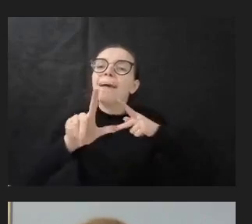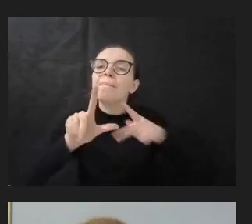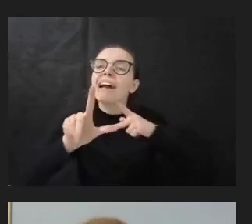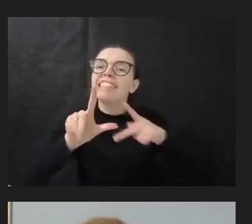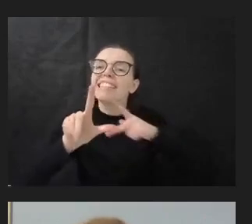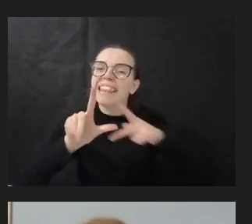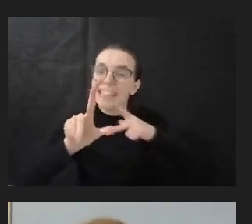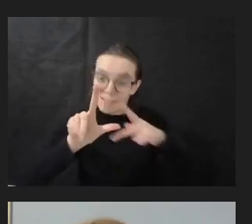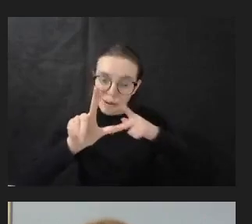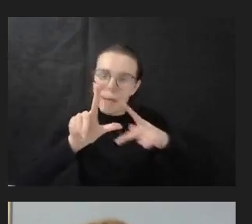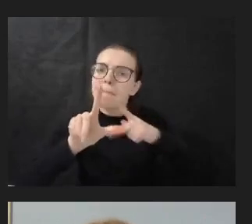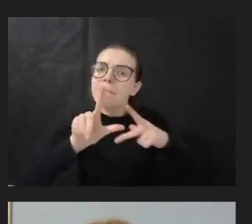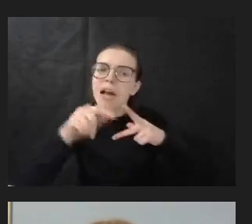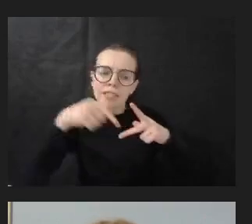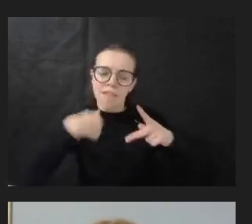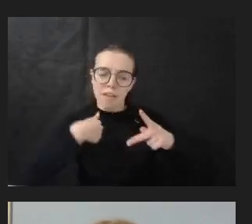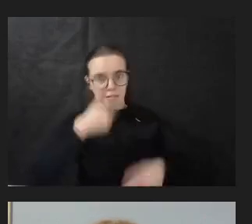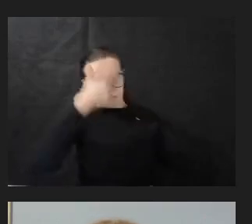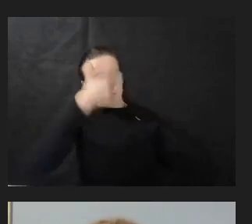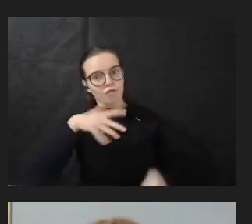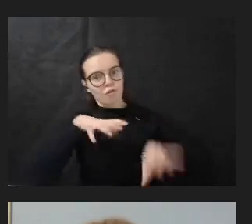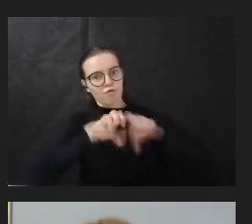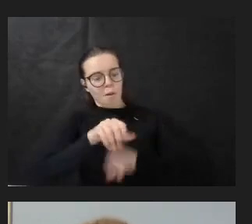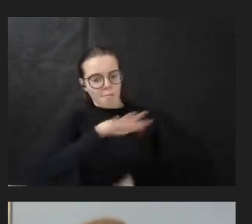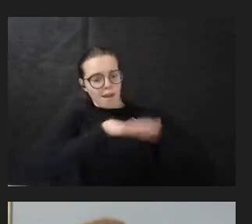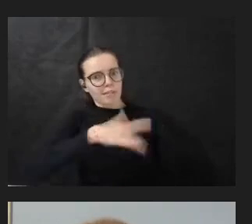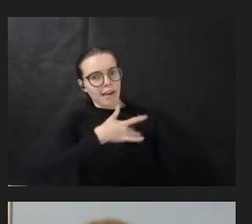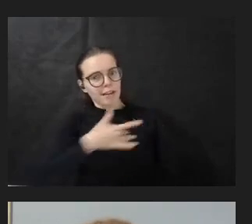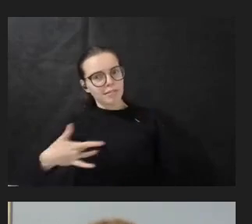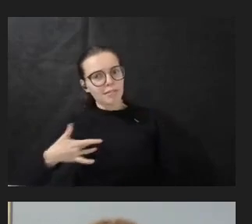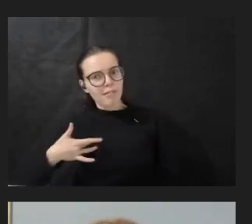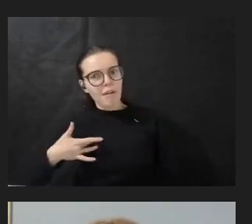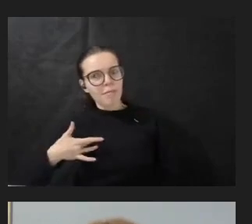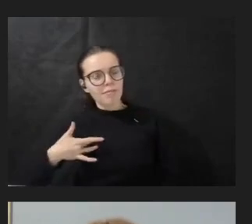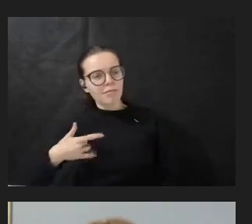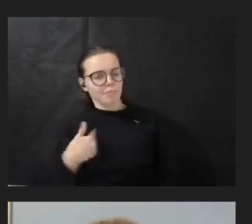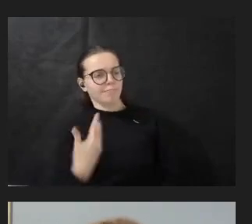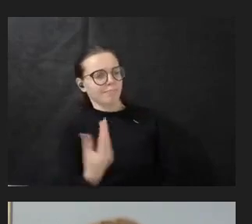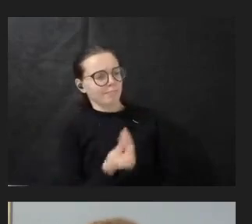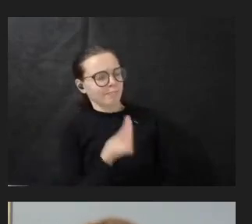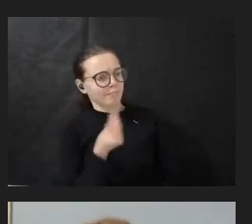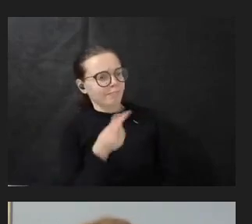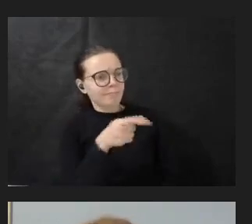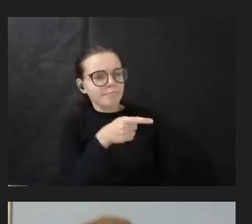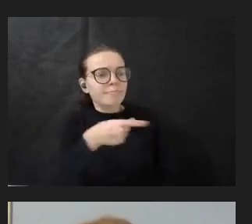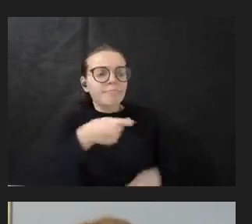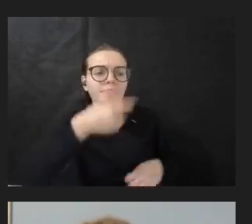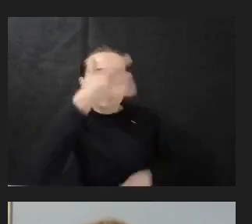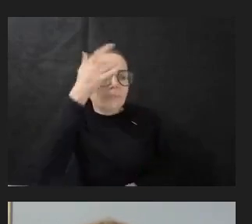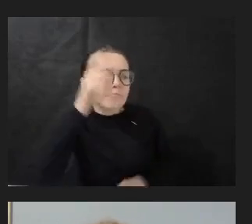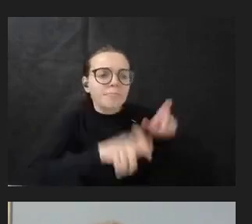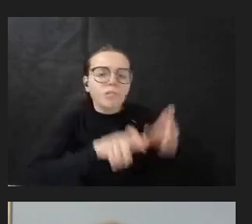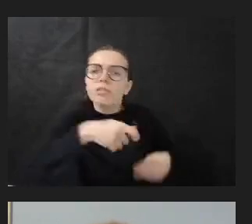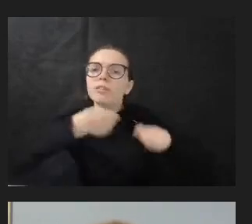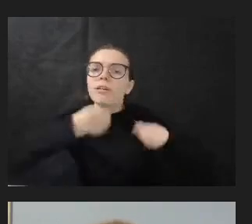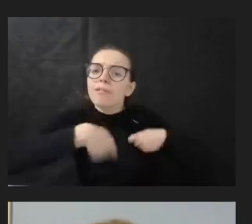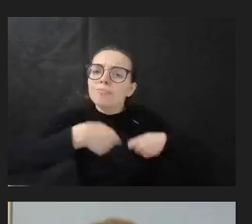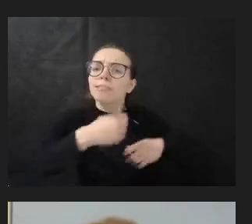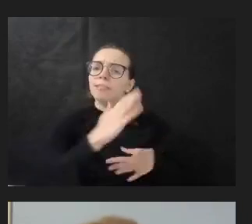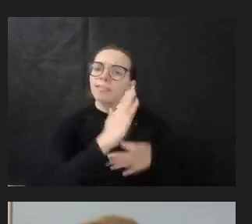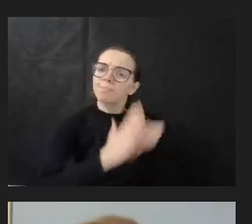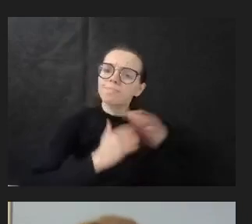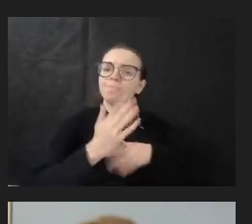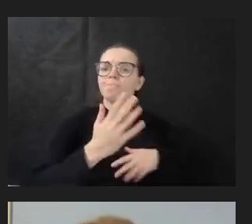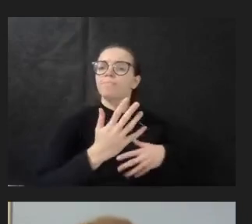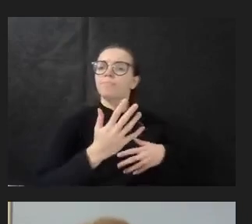formada na área da saúde, identifiquei aquele grupo como pessoas, né, que precisavam ser reabilitadas, precisavam